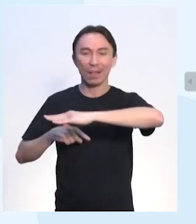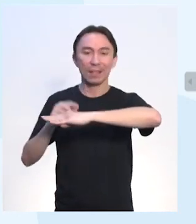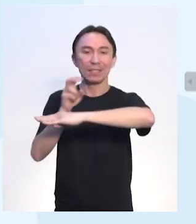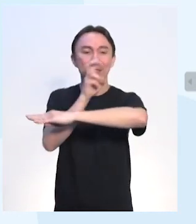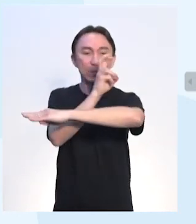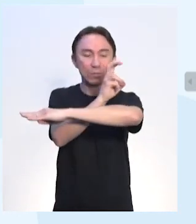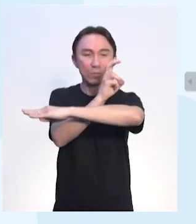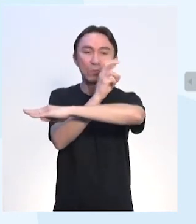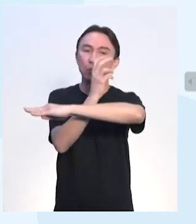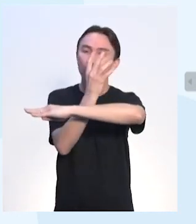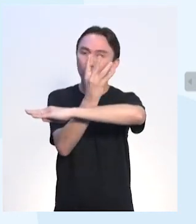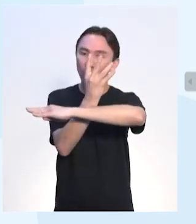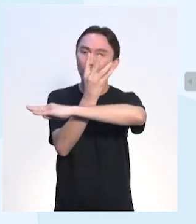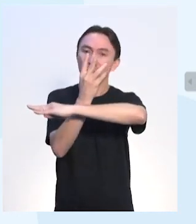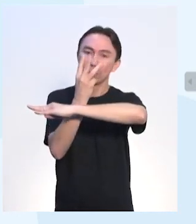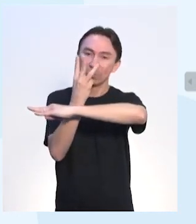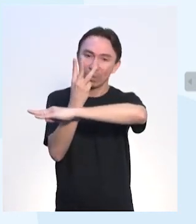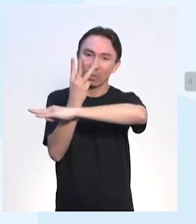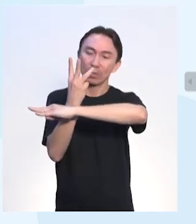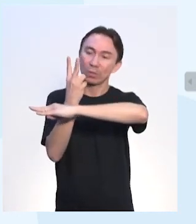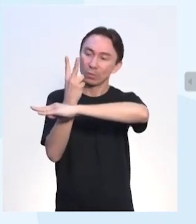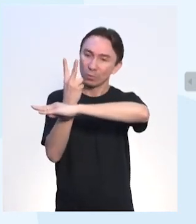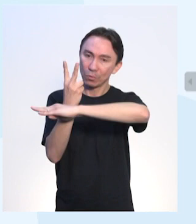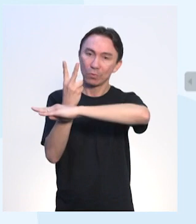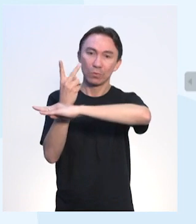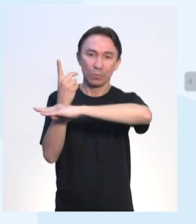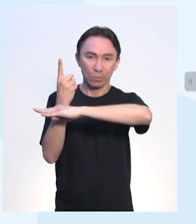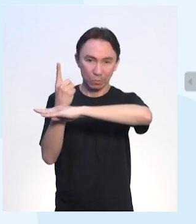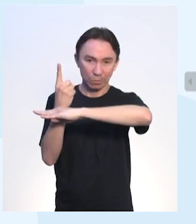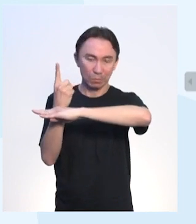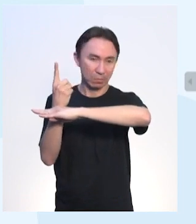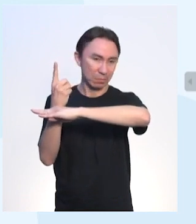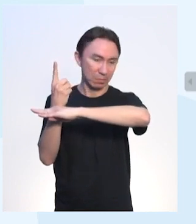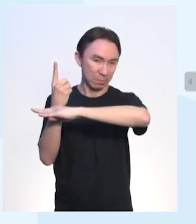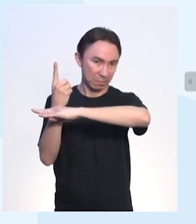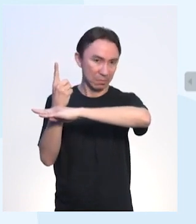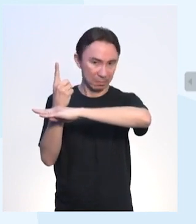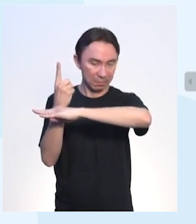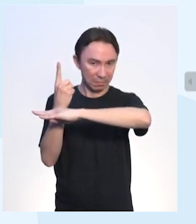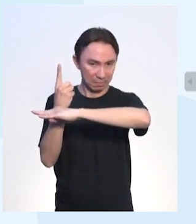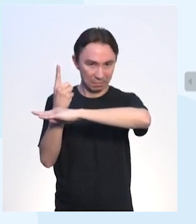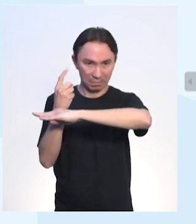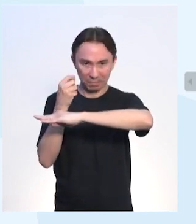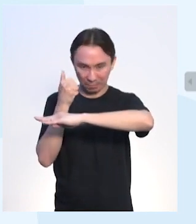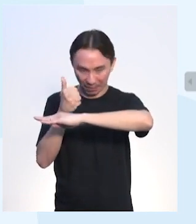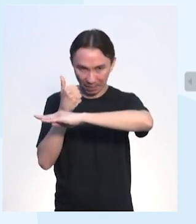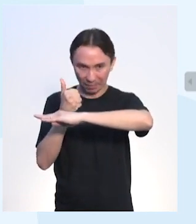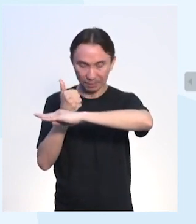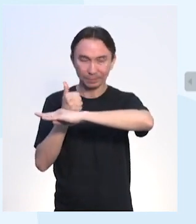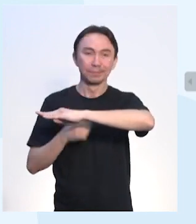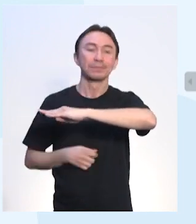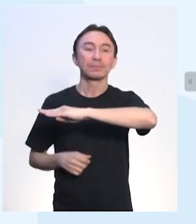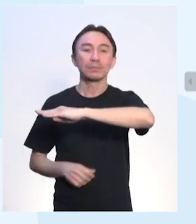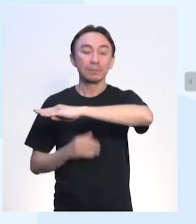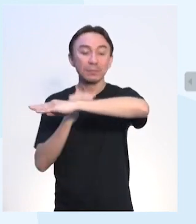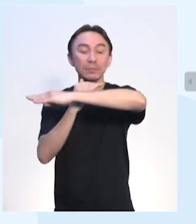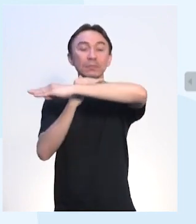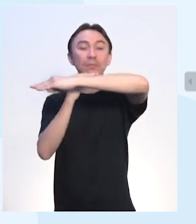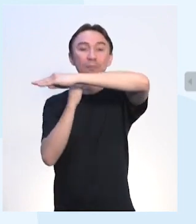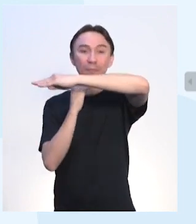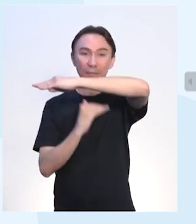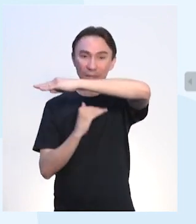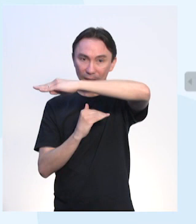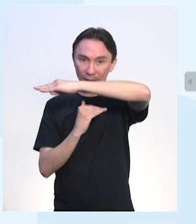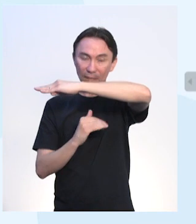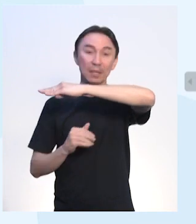e desenvolvo as multiplicações até parar no 1. Muito bem. Pego o